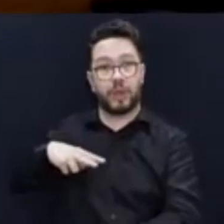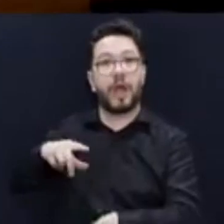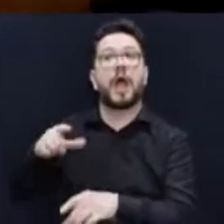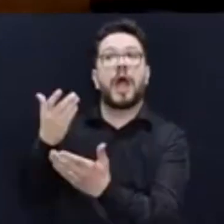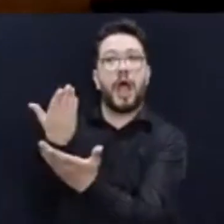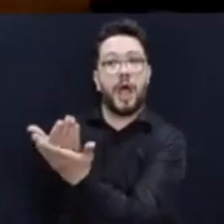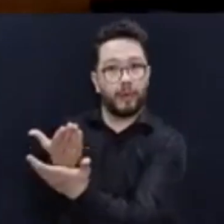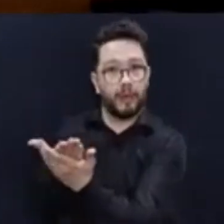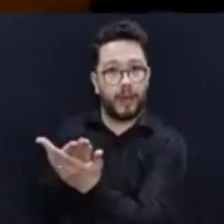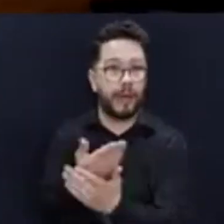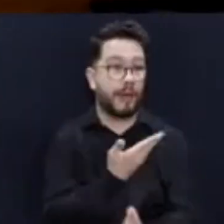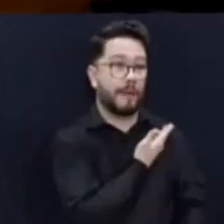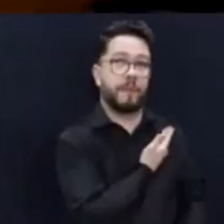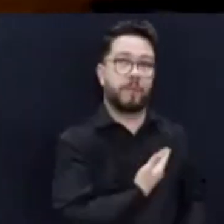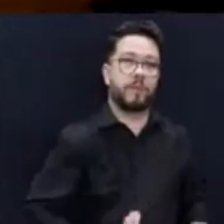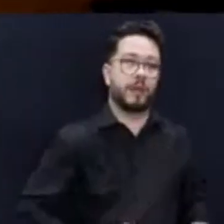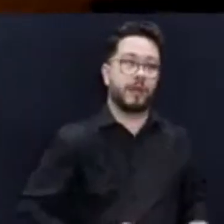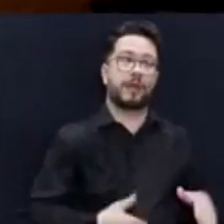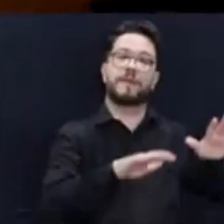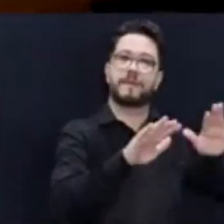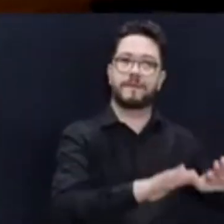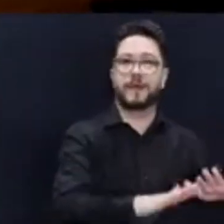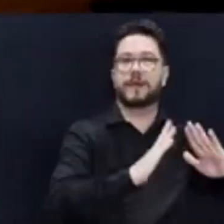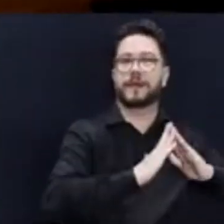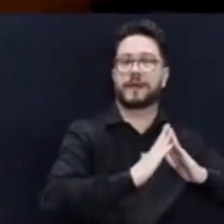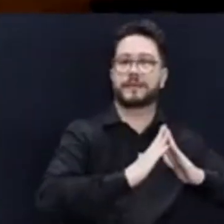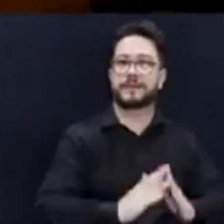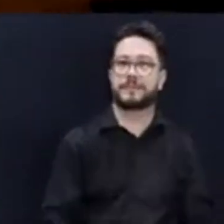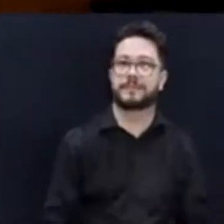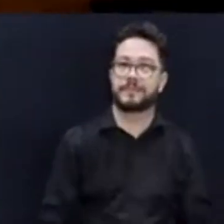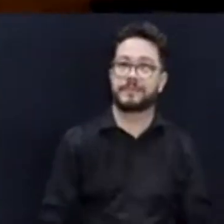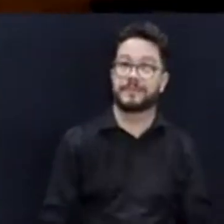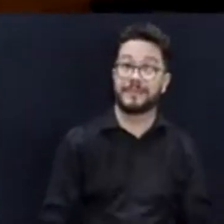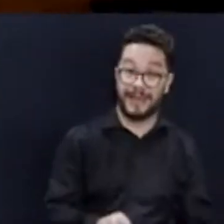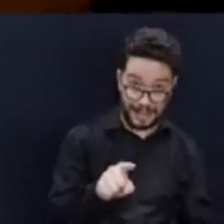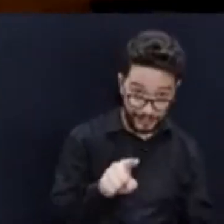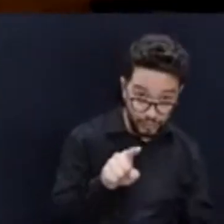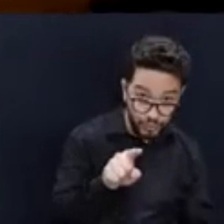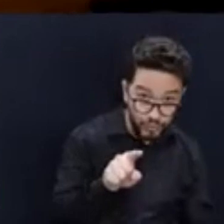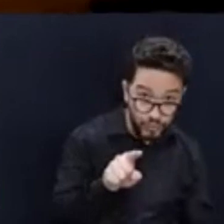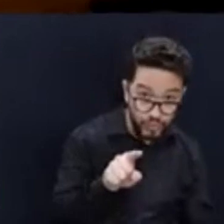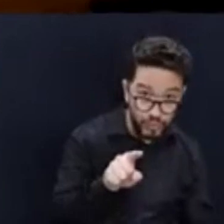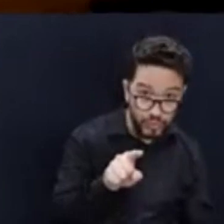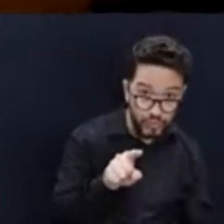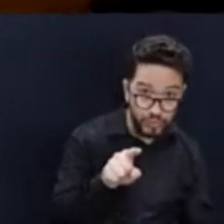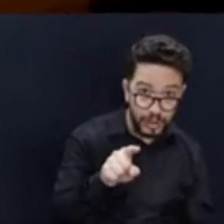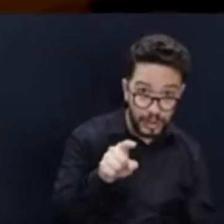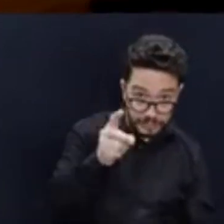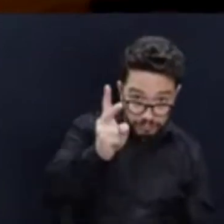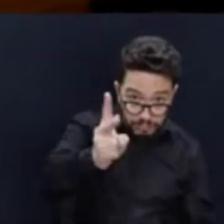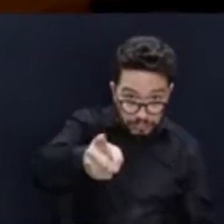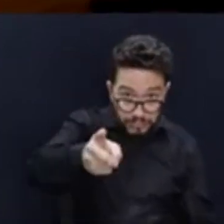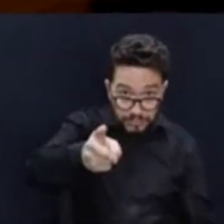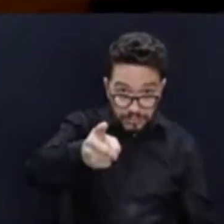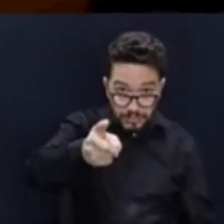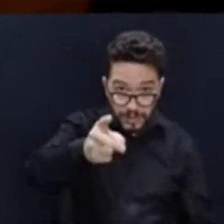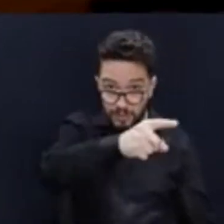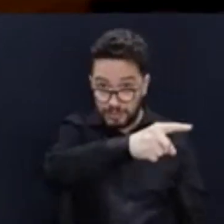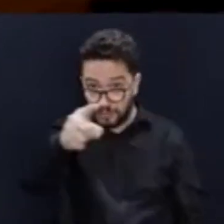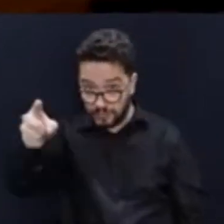pública fica em casa e é isso e nós vamos tolerar esse tipo de